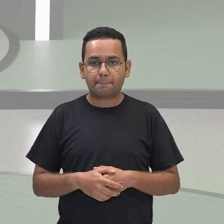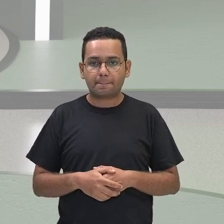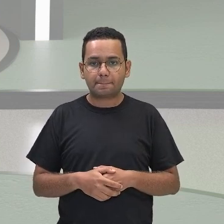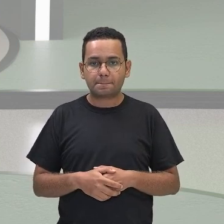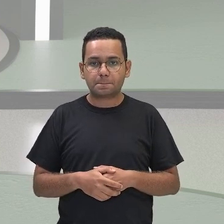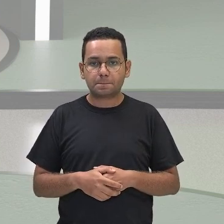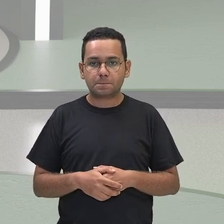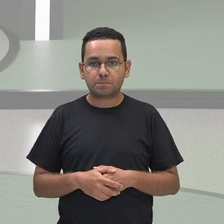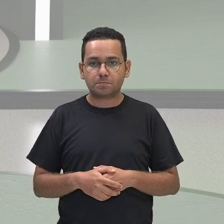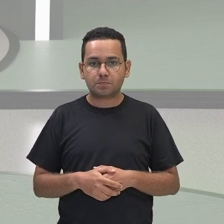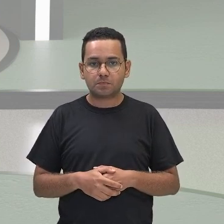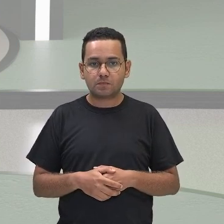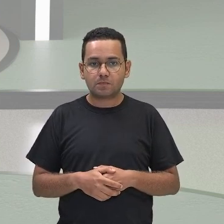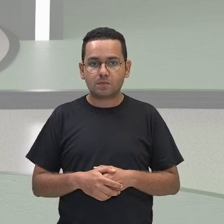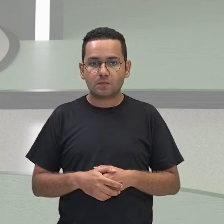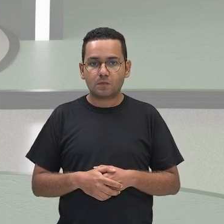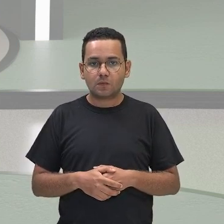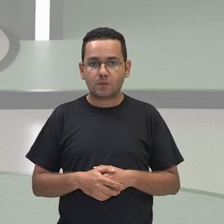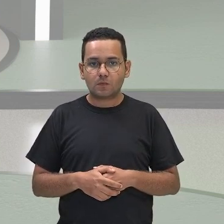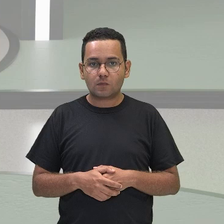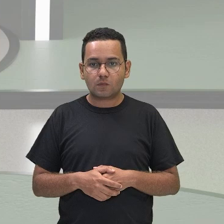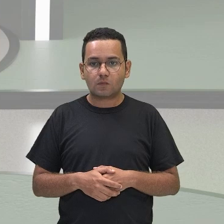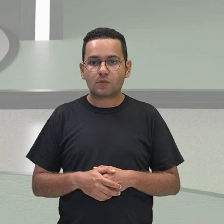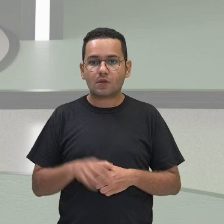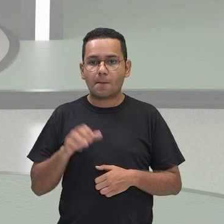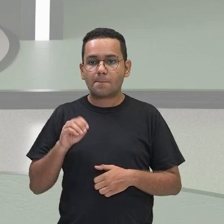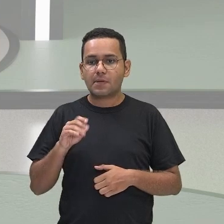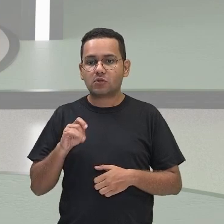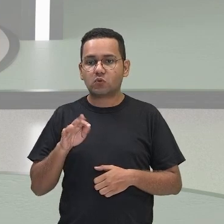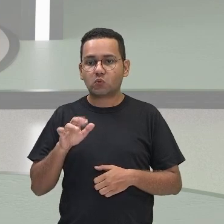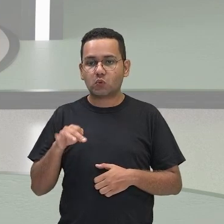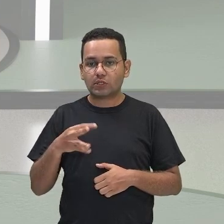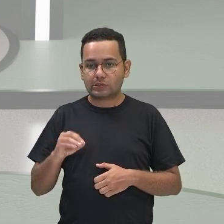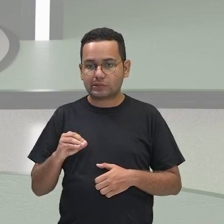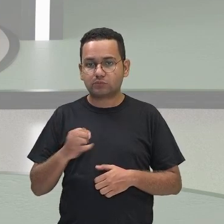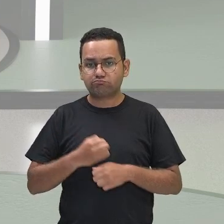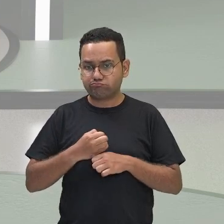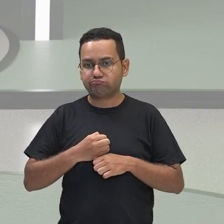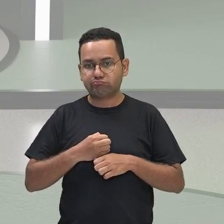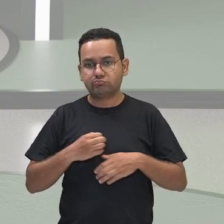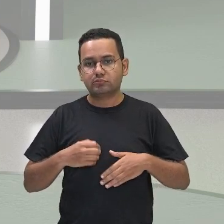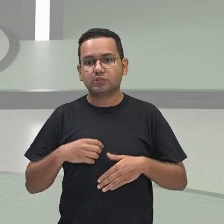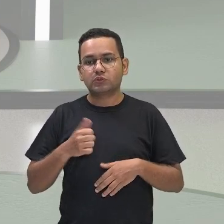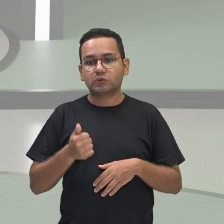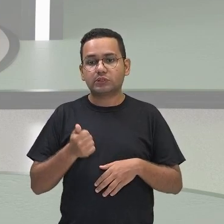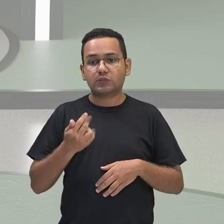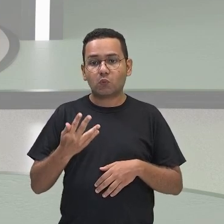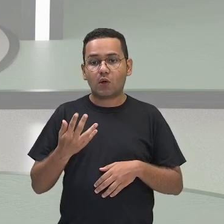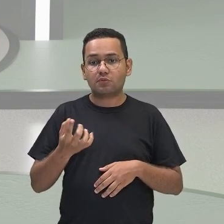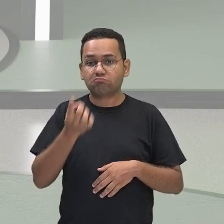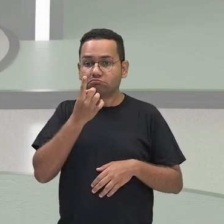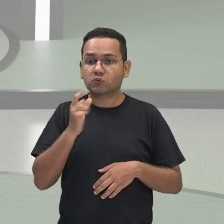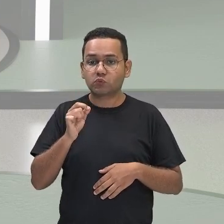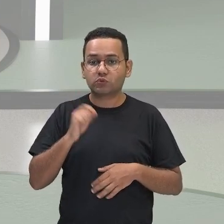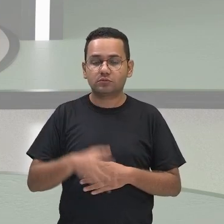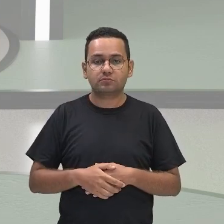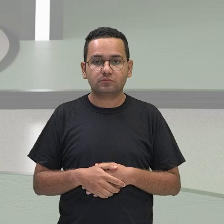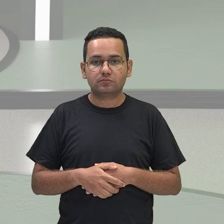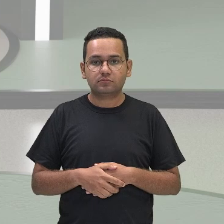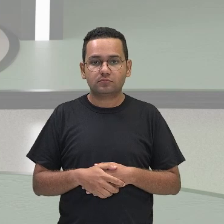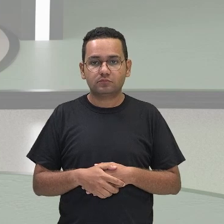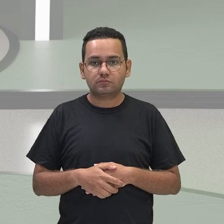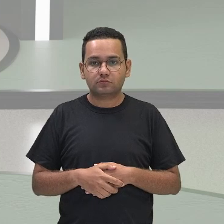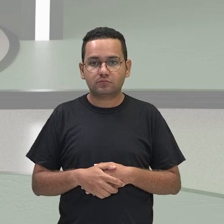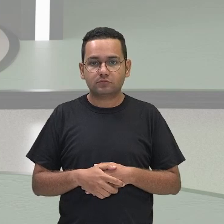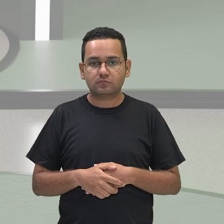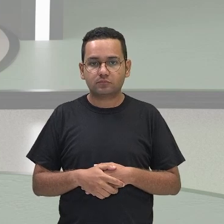no 14º dia ele será expulso do ovário para a